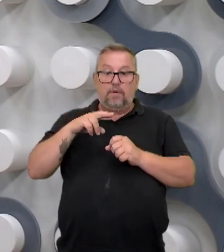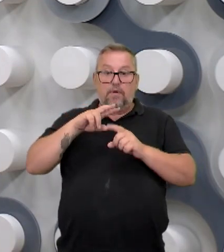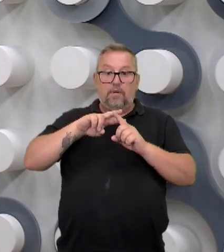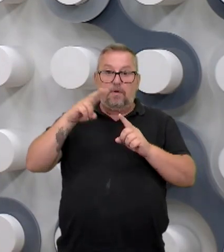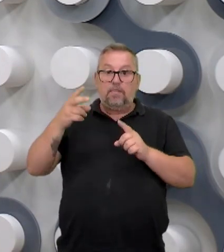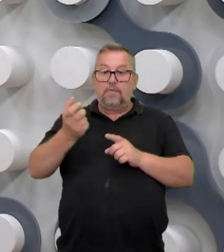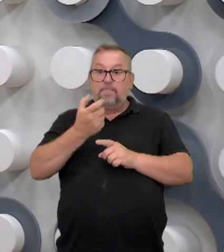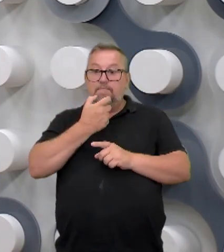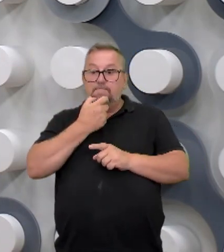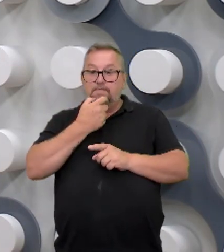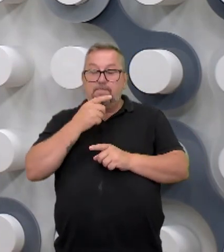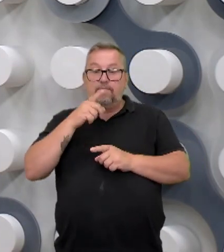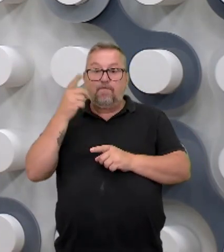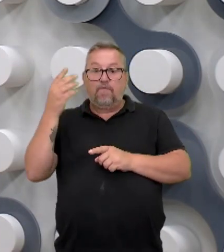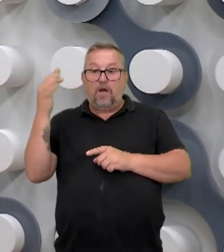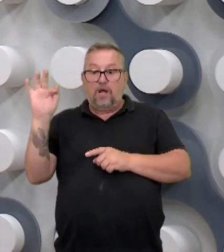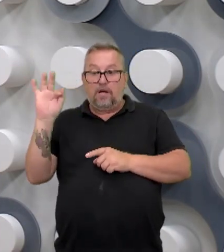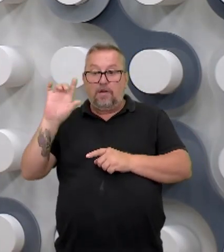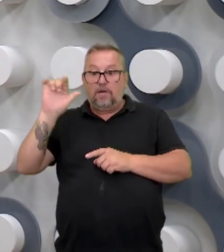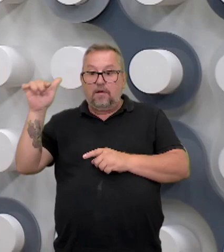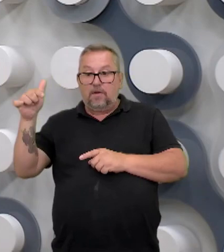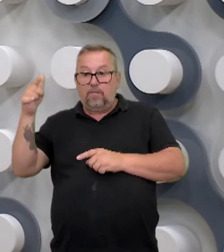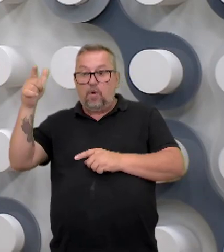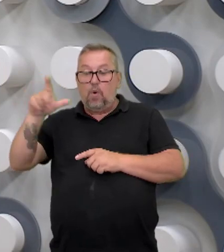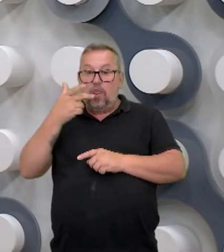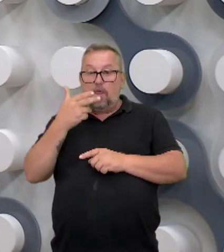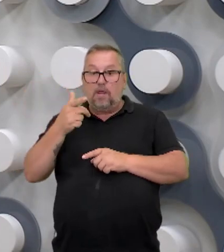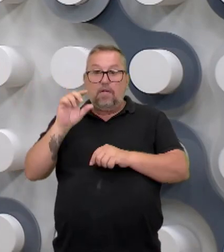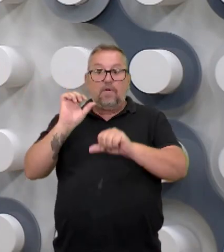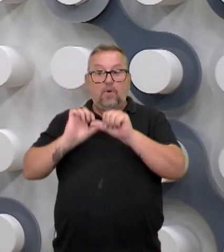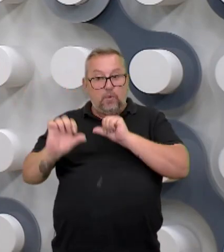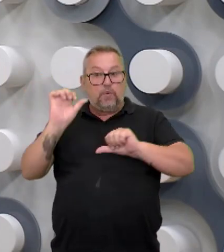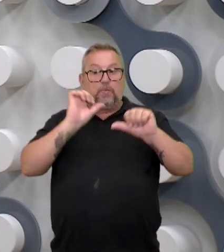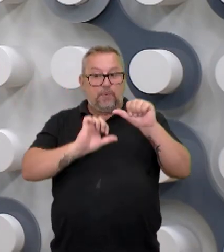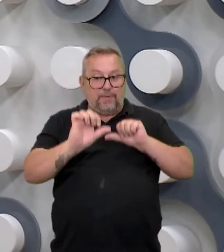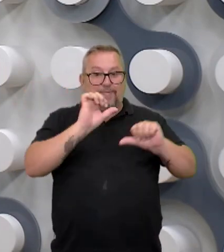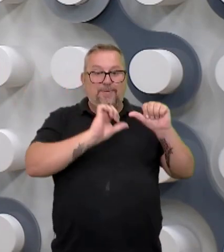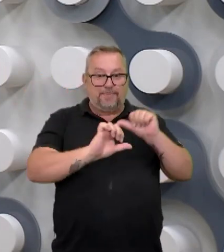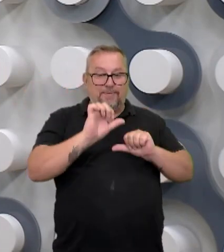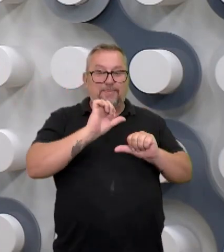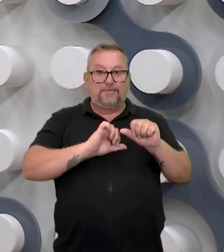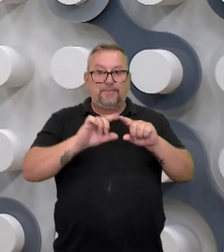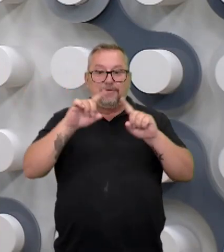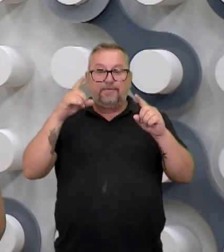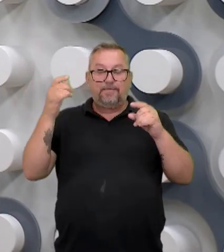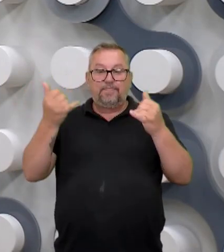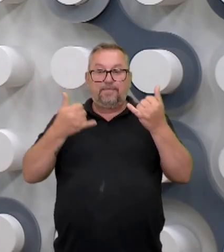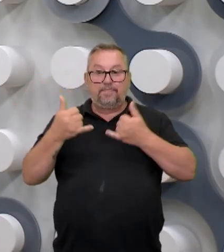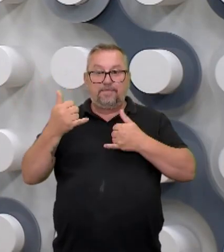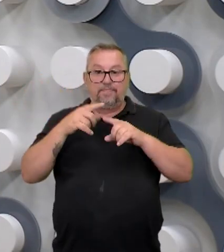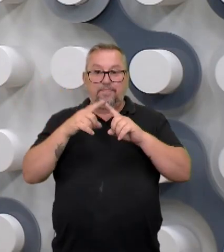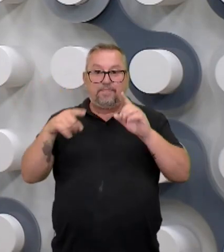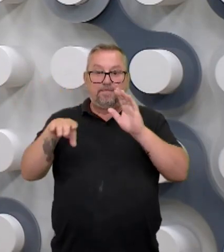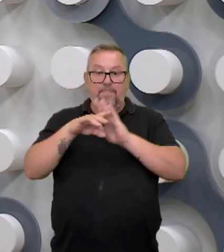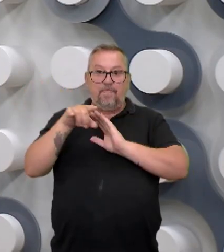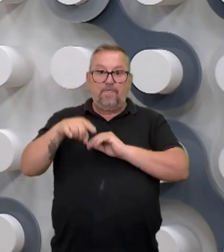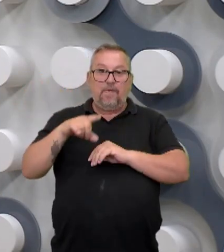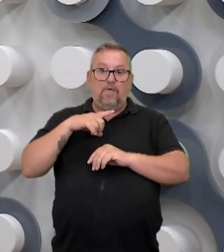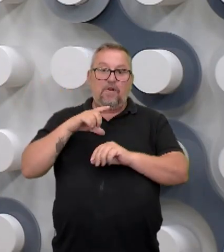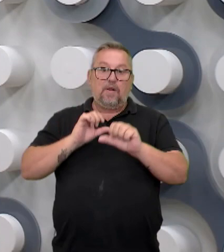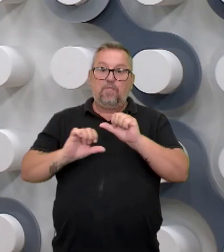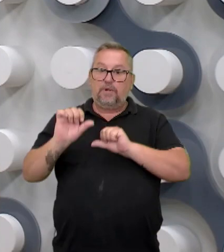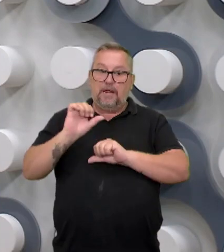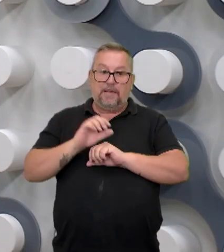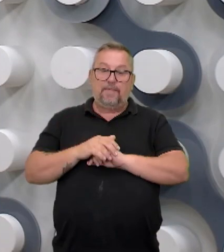o inglês, para o francês, daí para uma outra língua. Ou seja, a mediação dessas notícias chegando até aqui, como elas chegam até nós, como